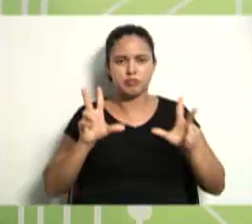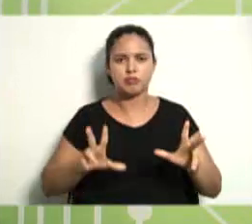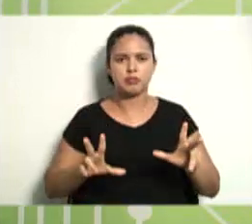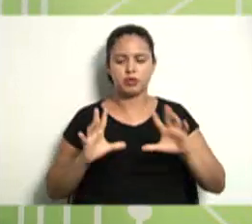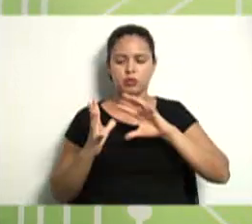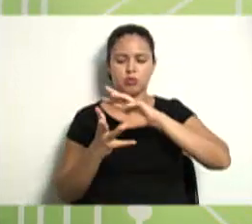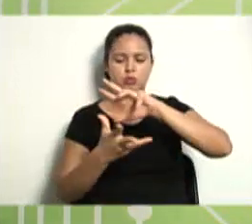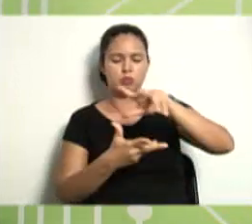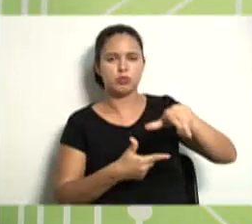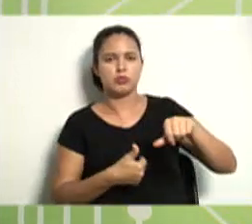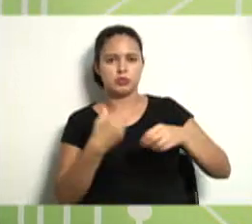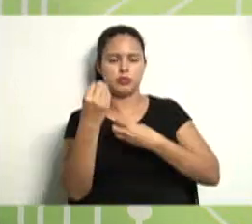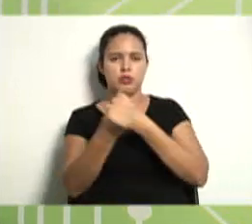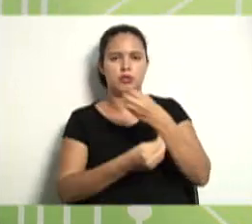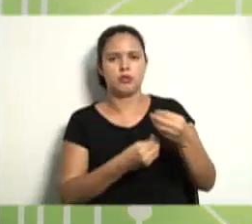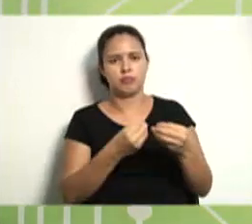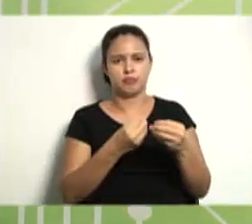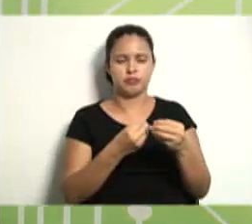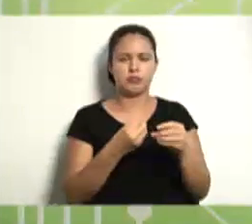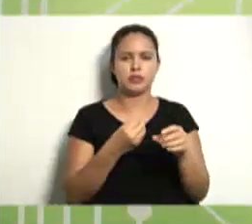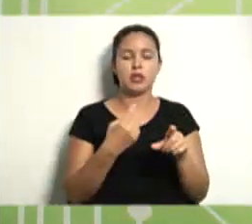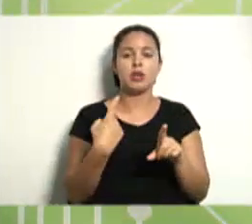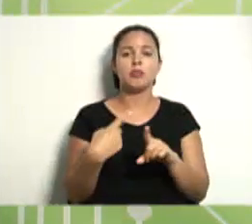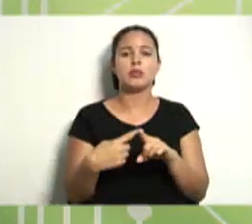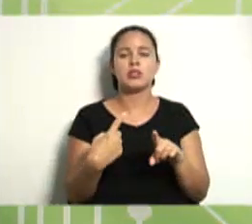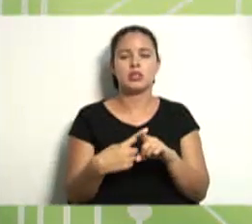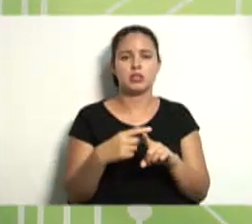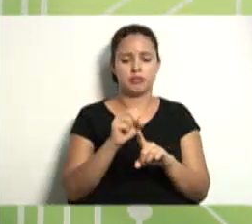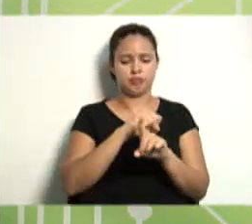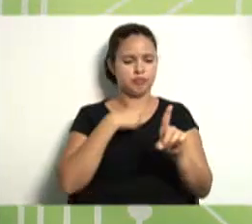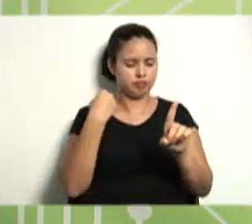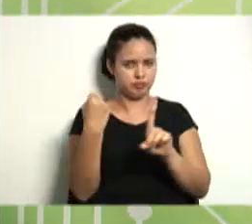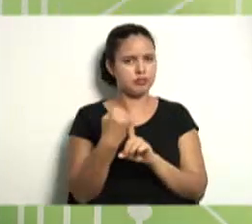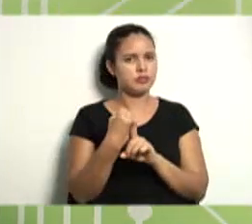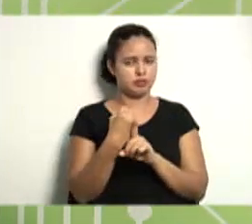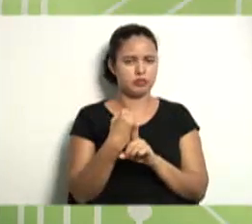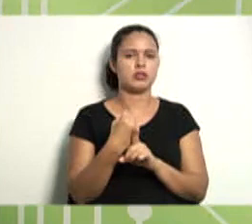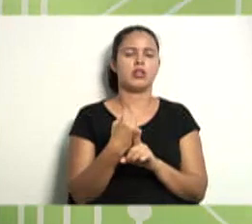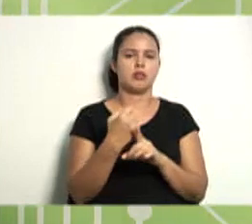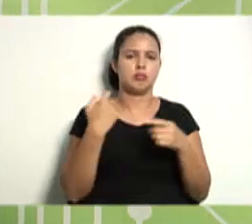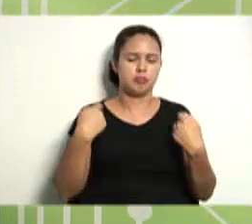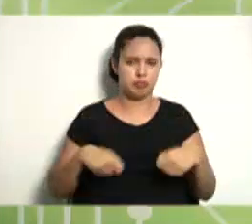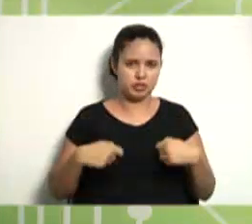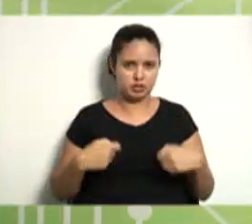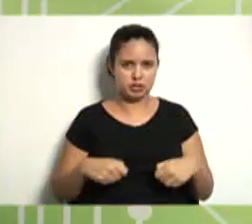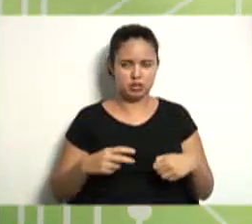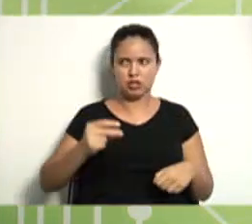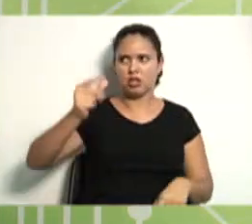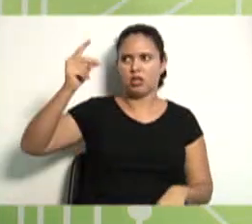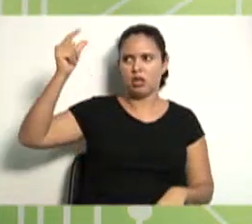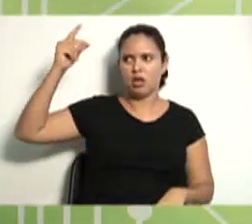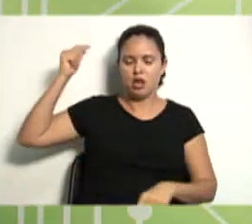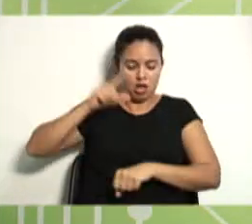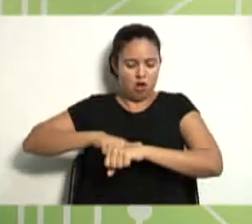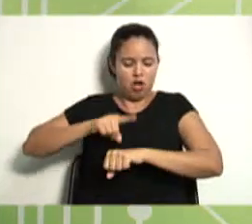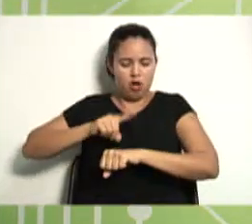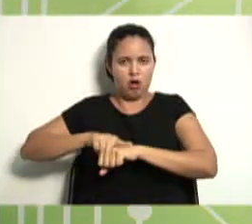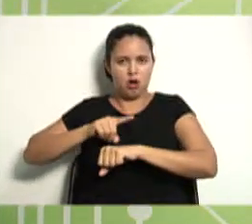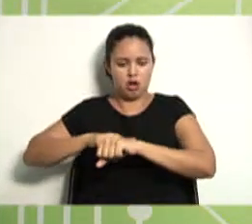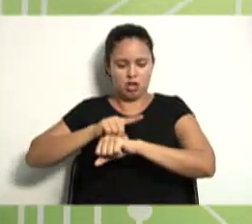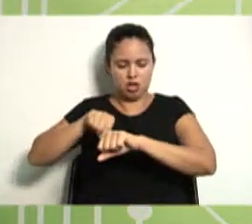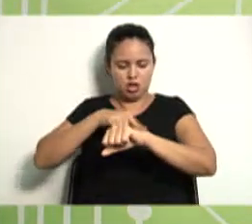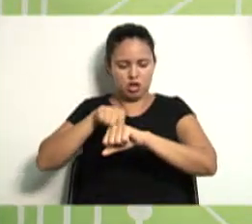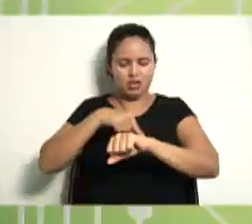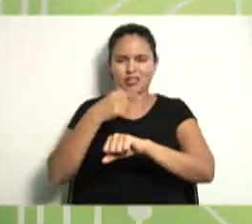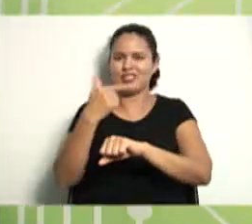nossa sociedade exige que assim seja. Lá na Idade da Pedra, não tinha relógio. Nossa, meu Deus, estou atrasado. Por